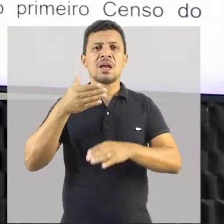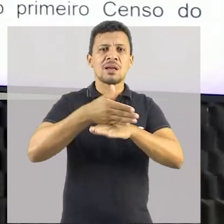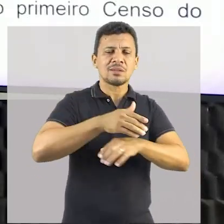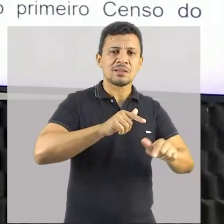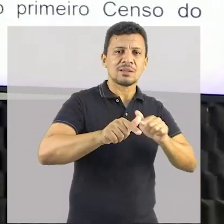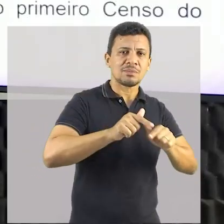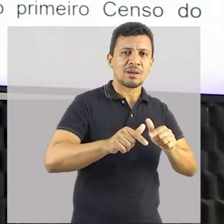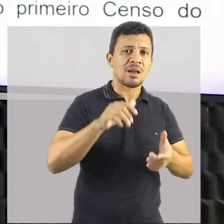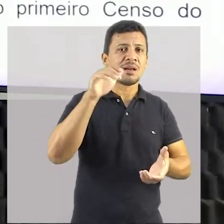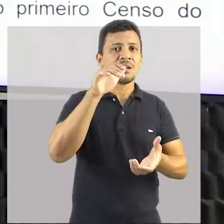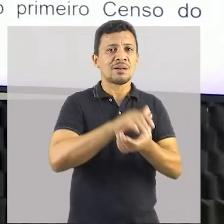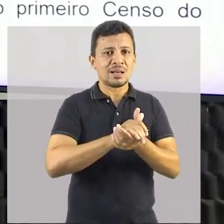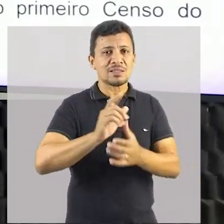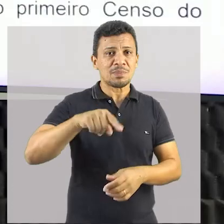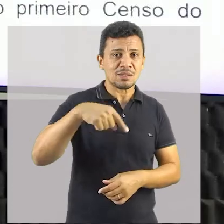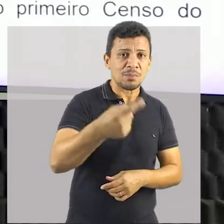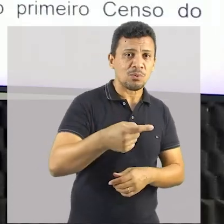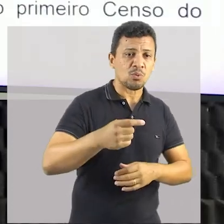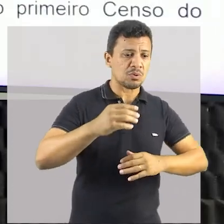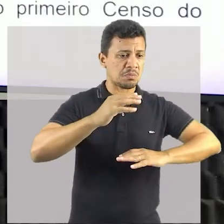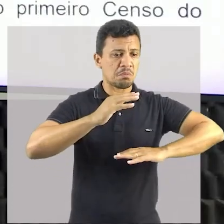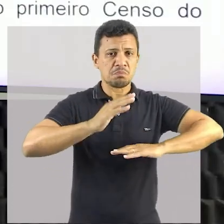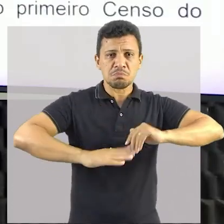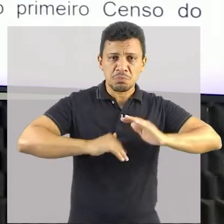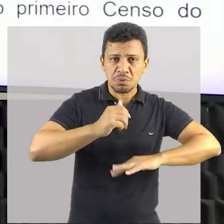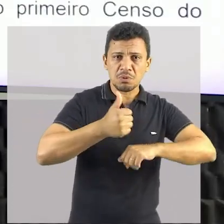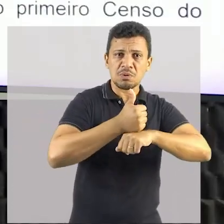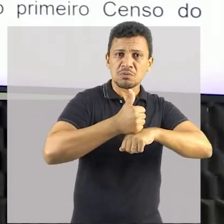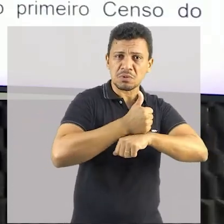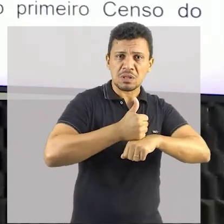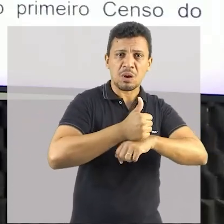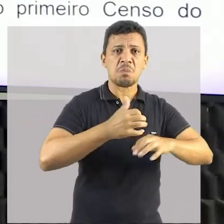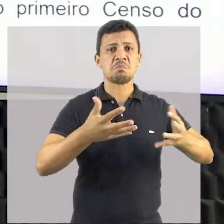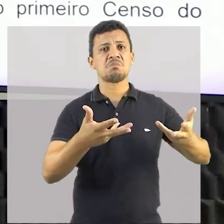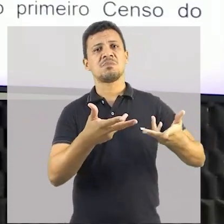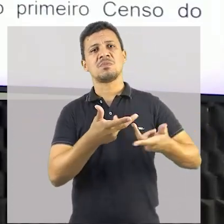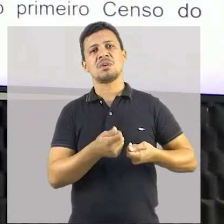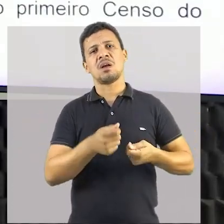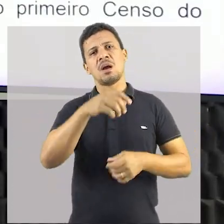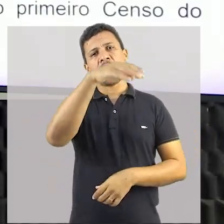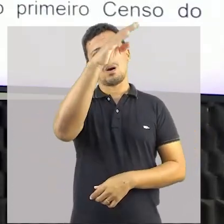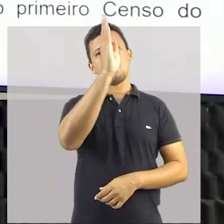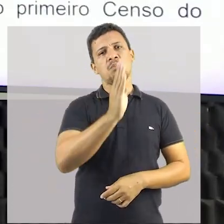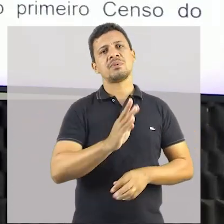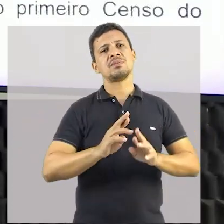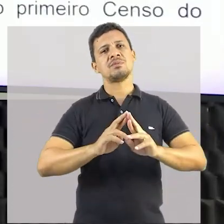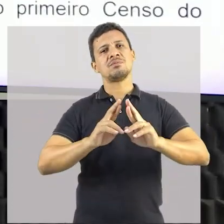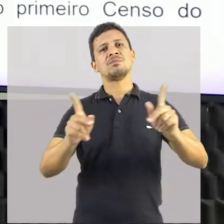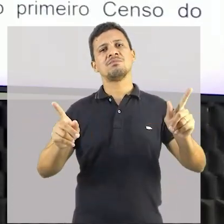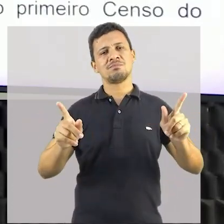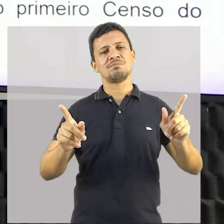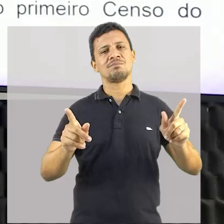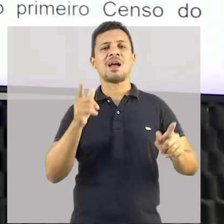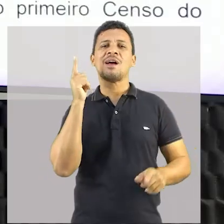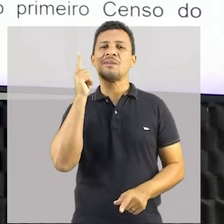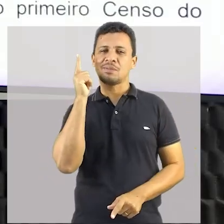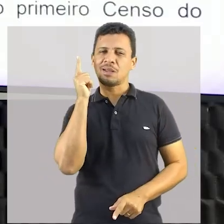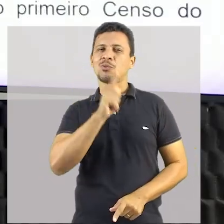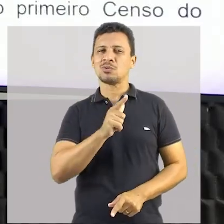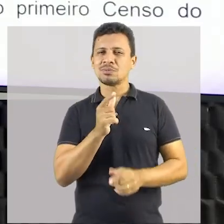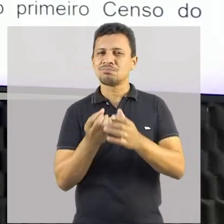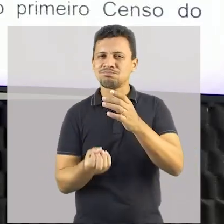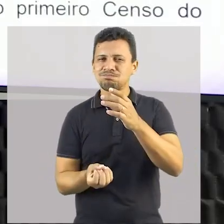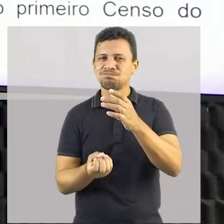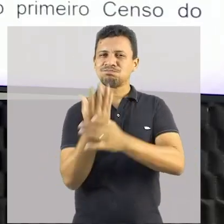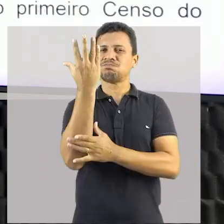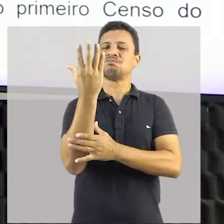os casamentos tardios, a qualificação profissional. Então tudo isso fez um Brasil diferente e a gente está colhendo os frutos. Você